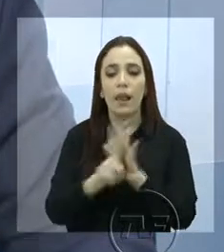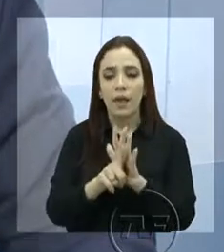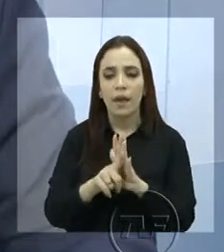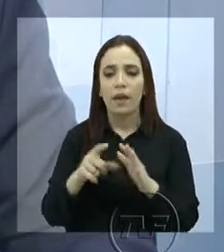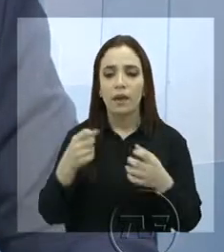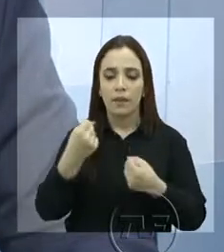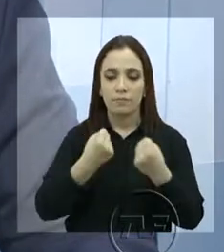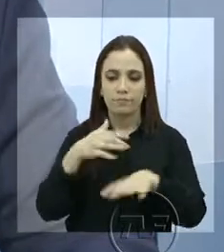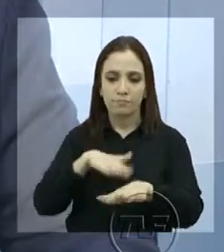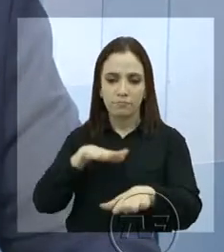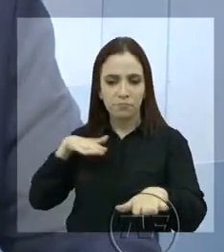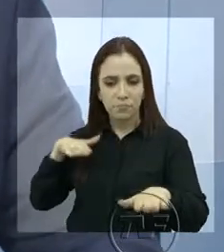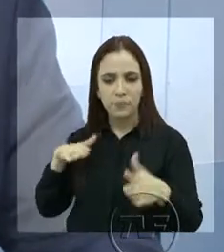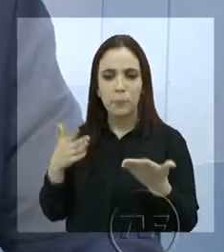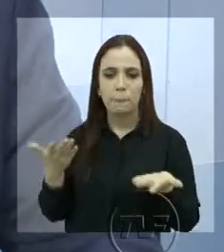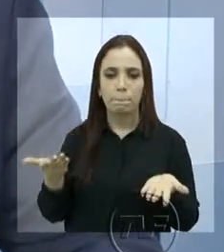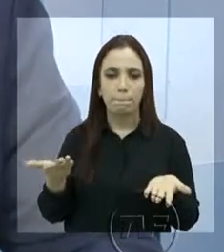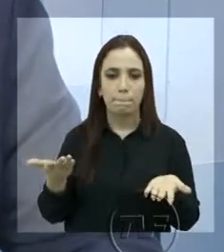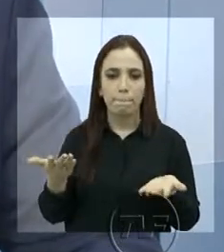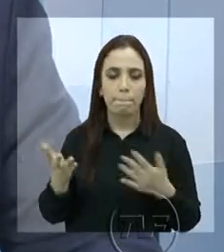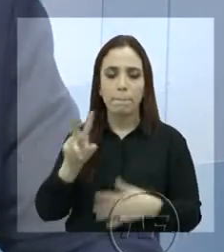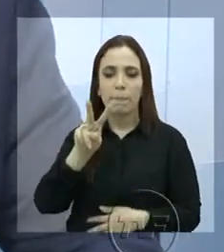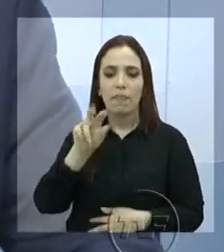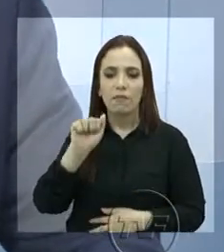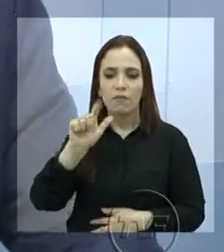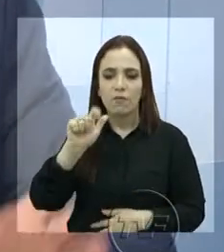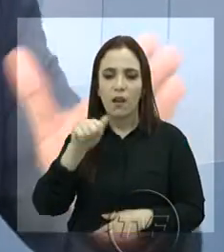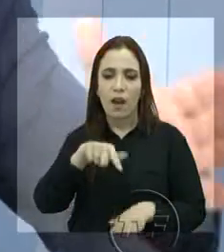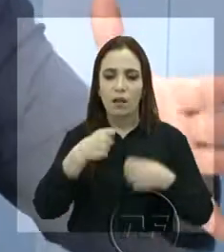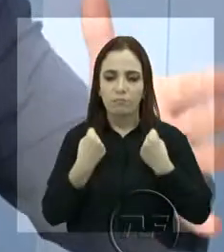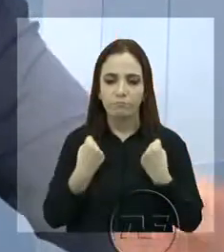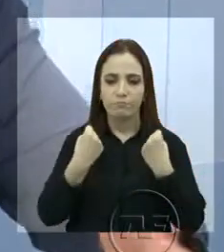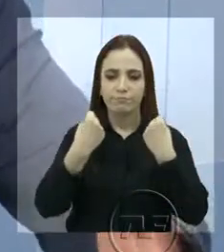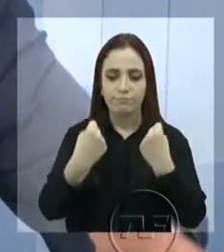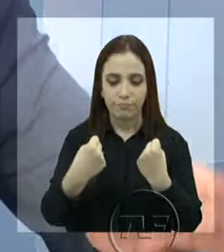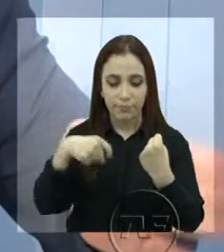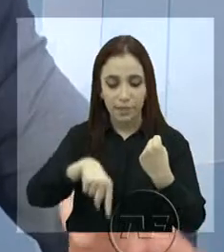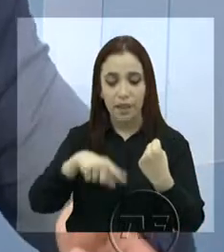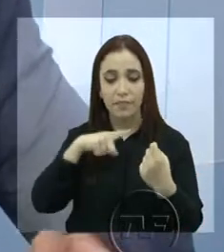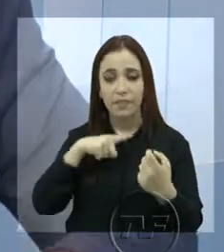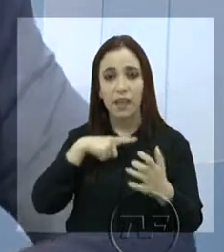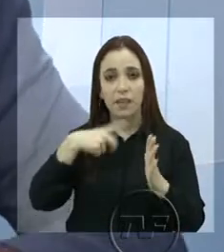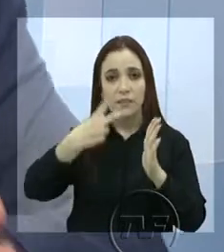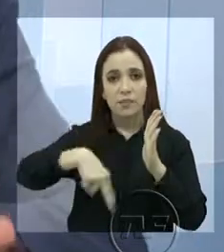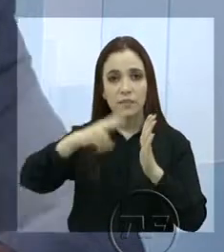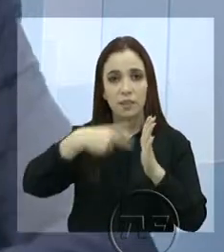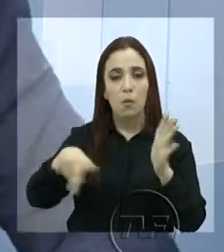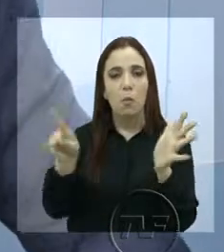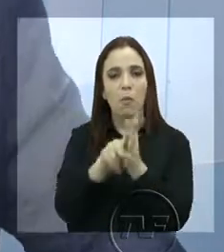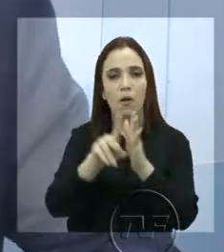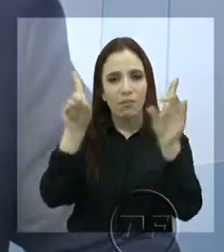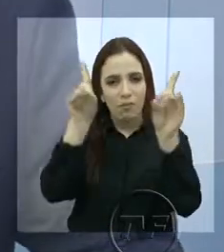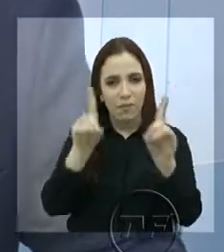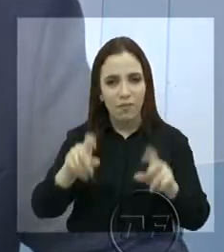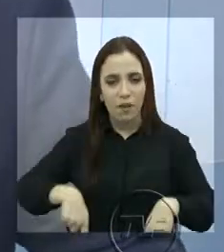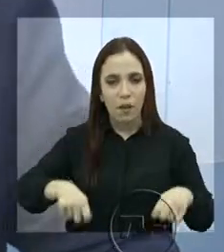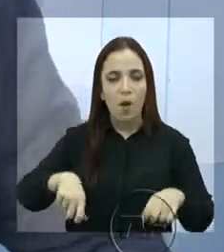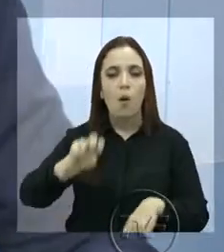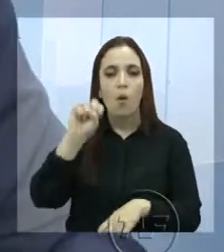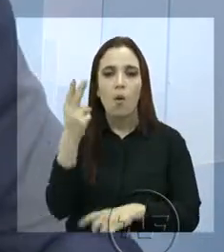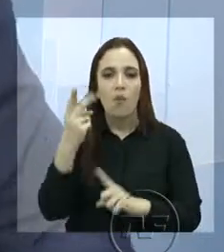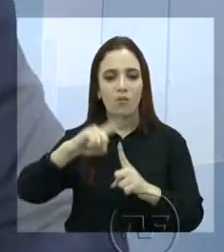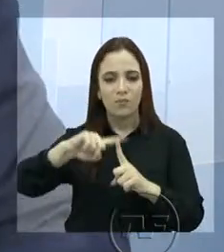do trânsito, a ocupação de uma vaga que está lá o símbolo do cadeirante ou da mulher com